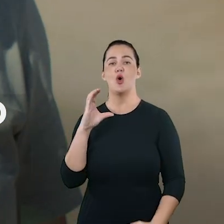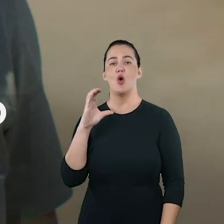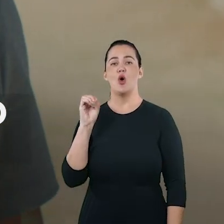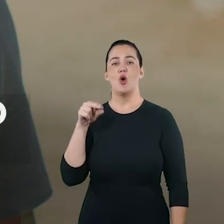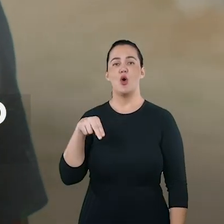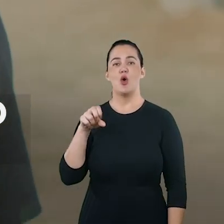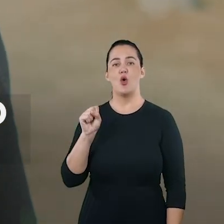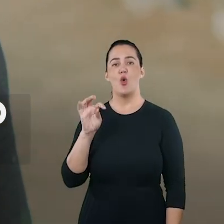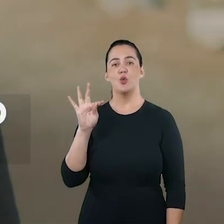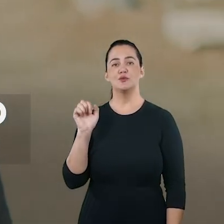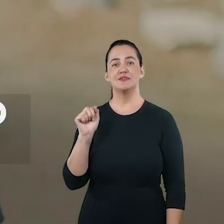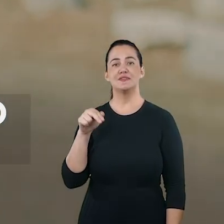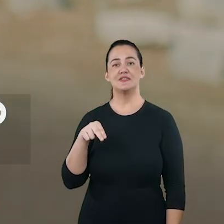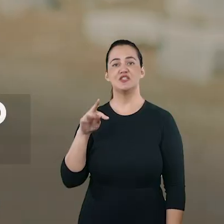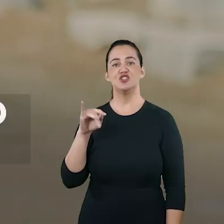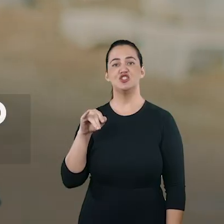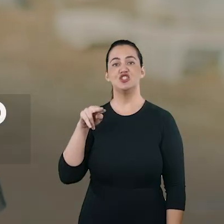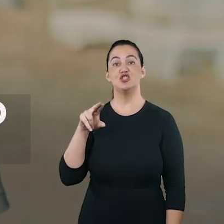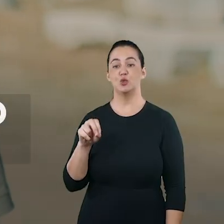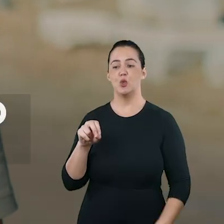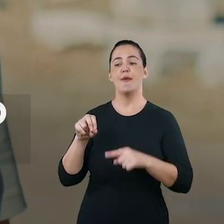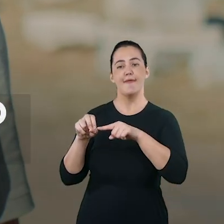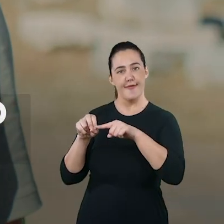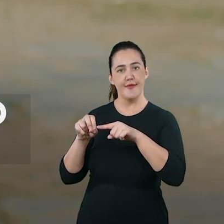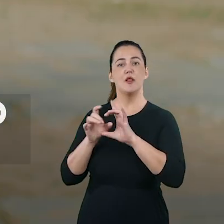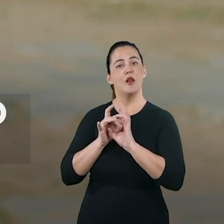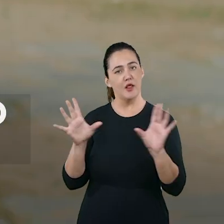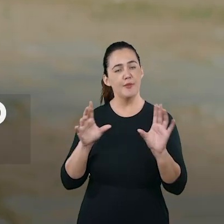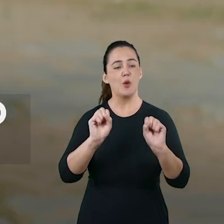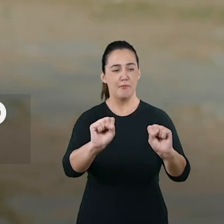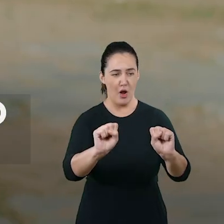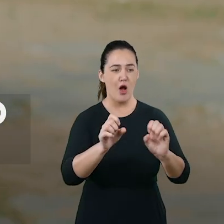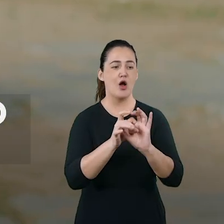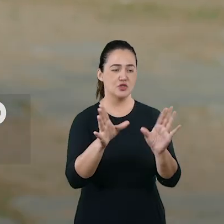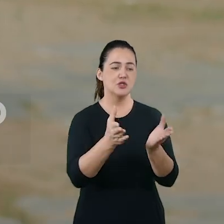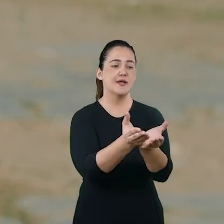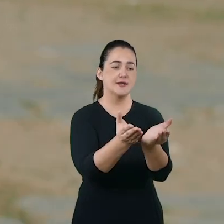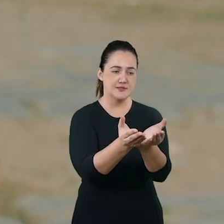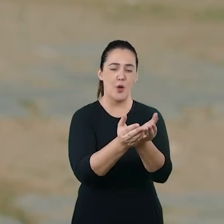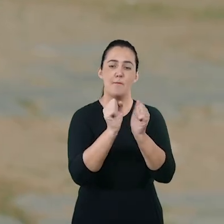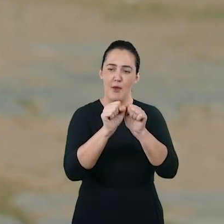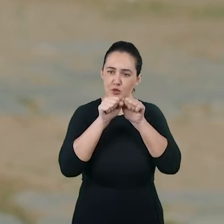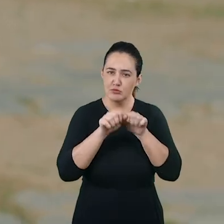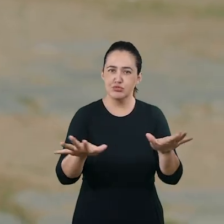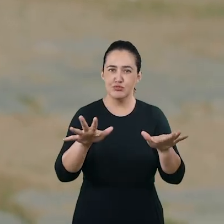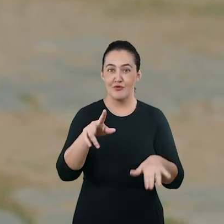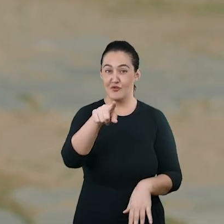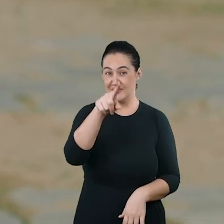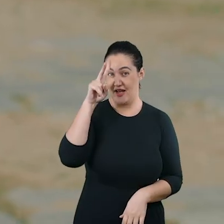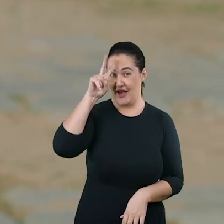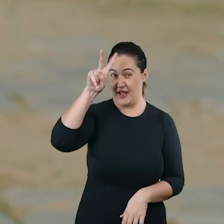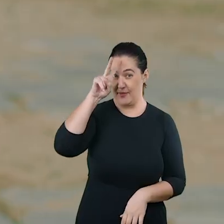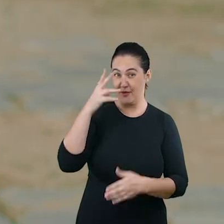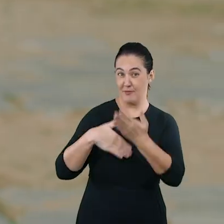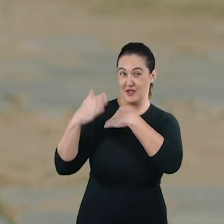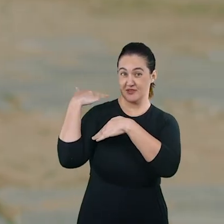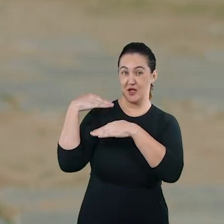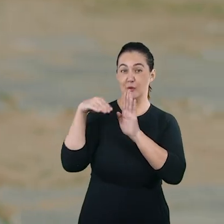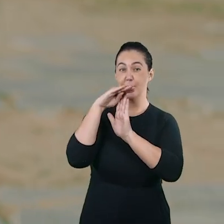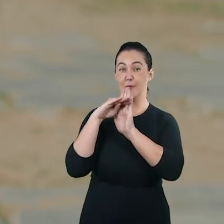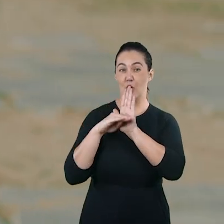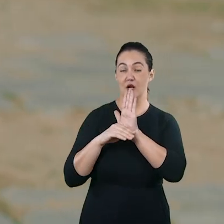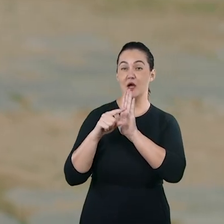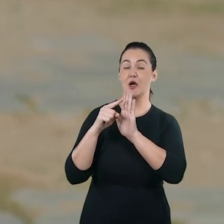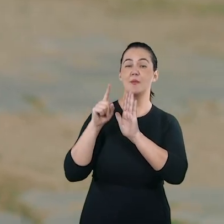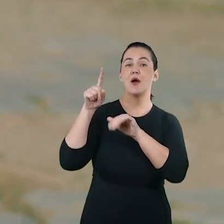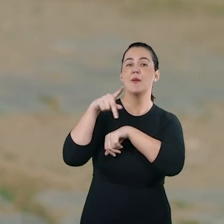do império ou do imperador. Então o cristianismo ganhou prestígio. Se você lembrar, um dos nossos primeiros programas lá em Istambul,